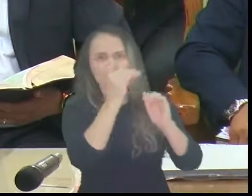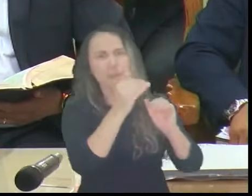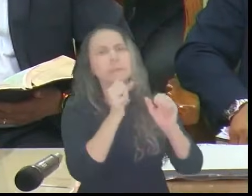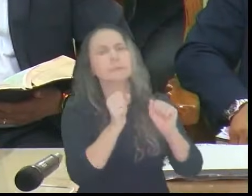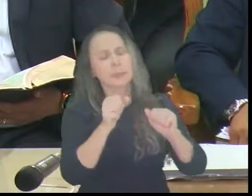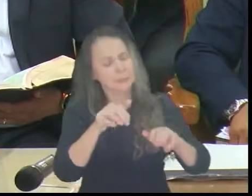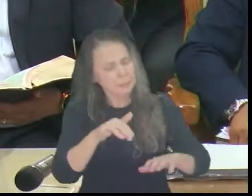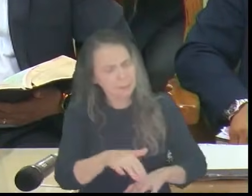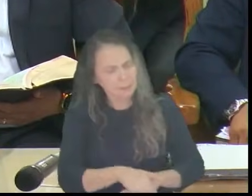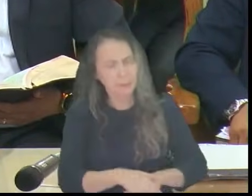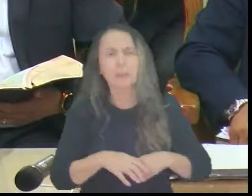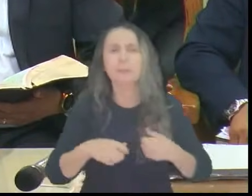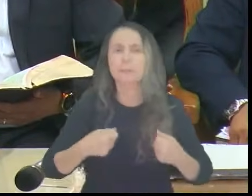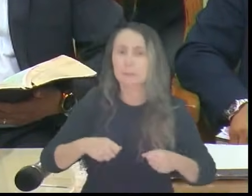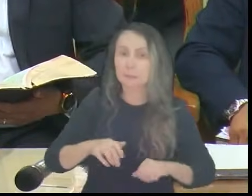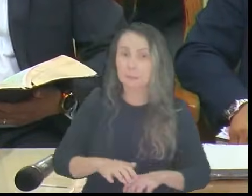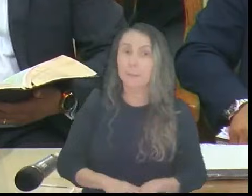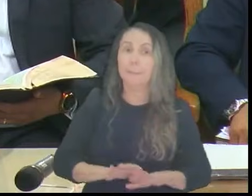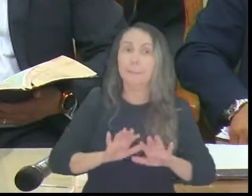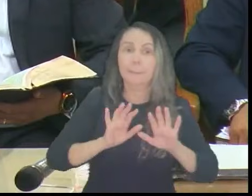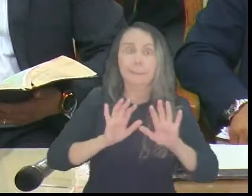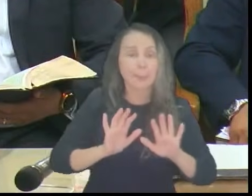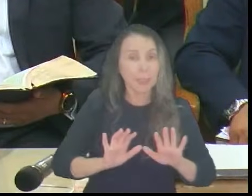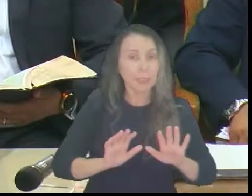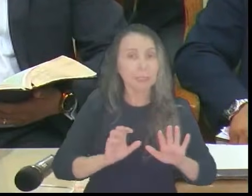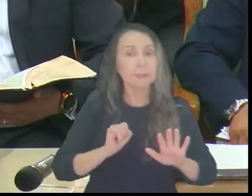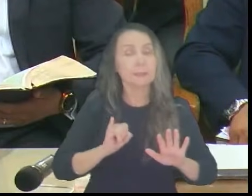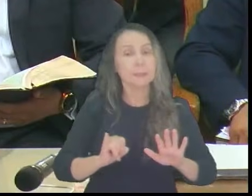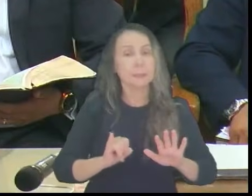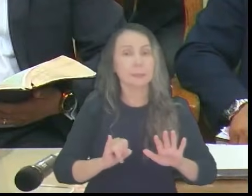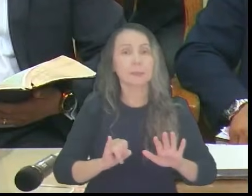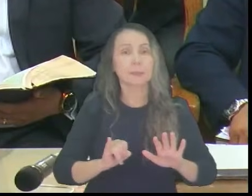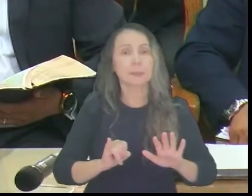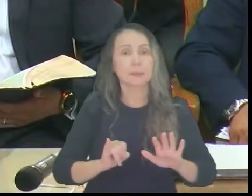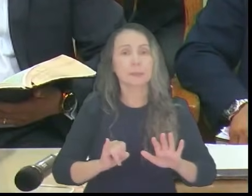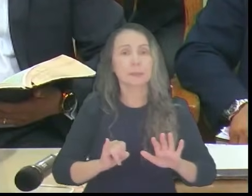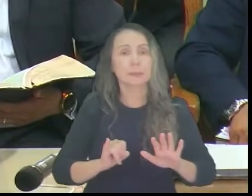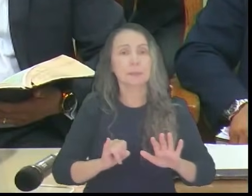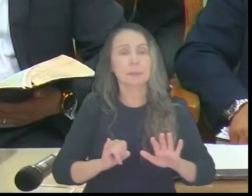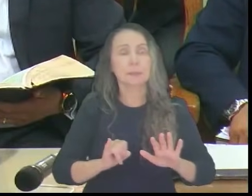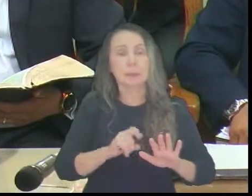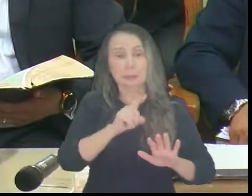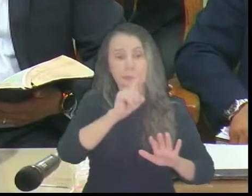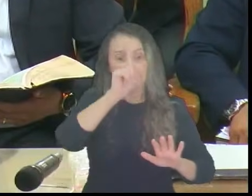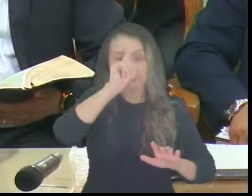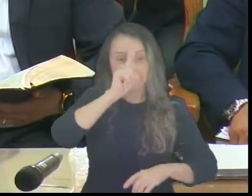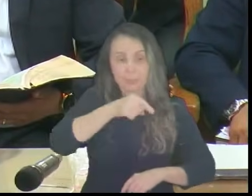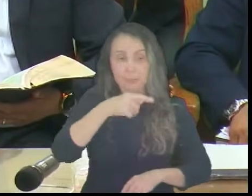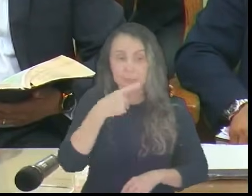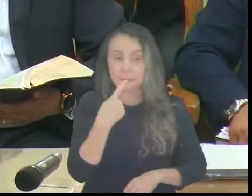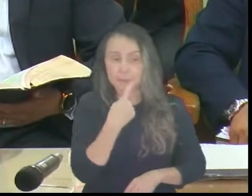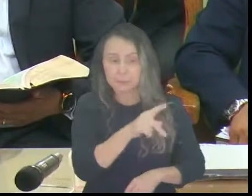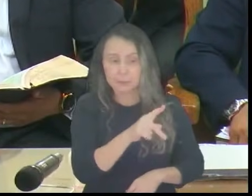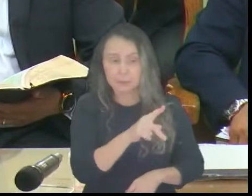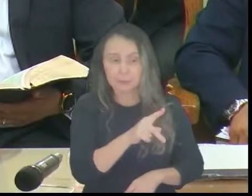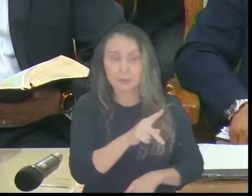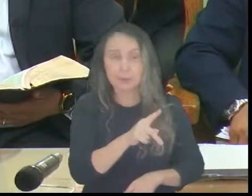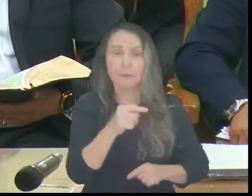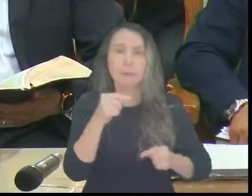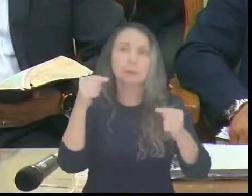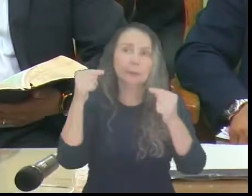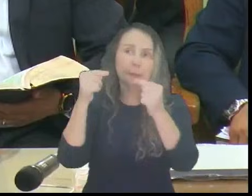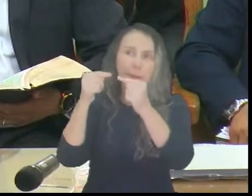Nós devemos obedecer ao homem, mas enquanto a ordem do homem não contradiz as ordens de